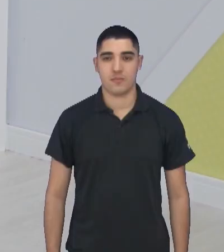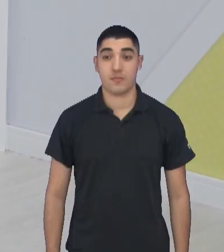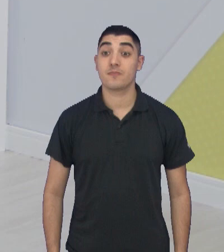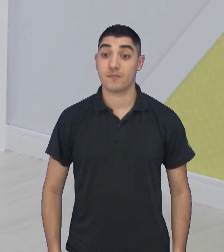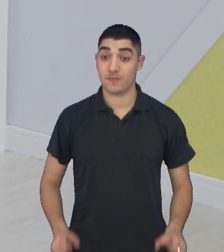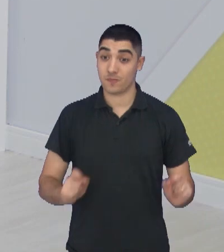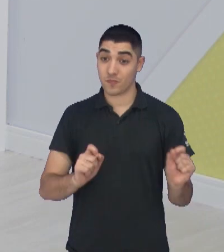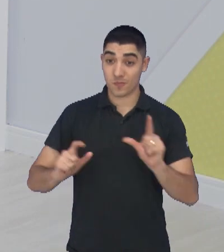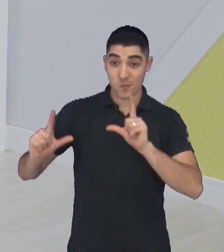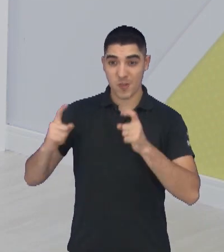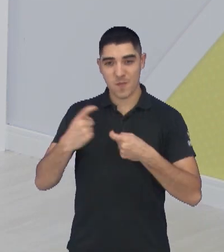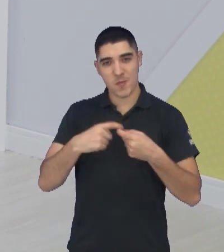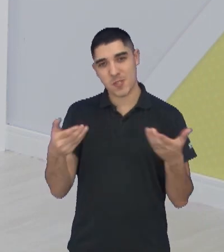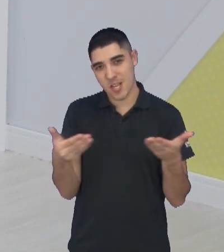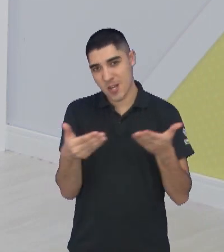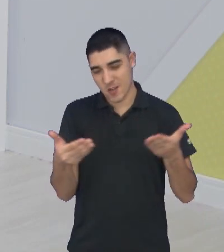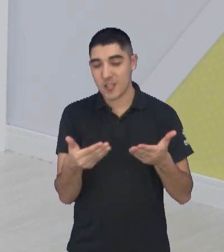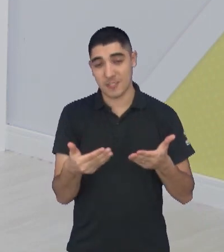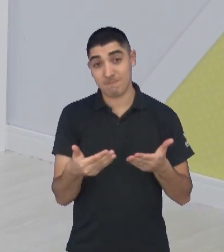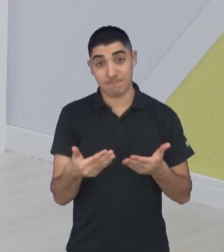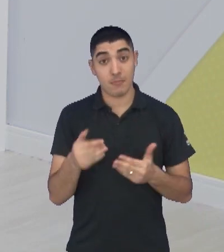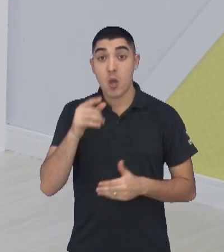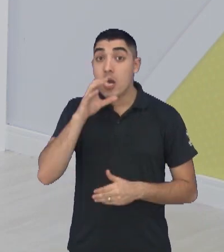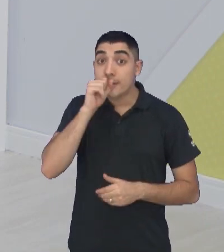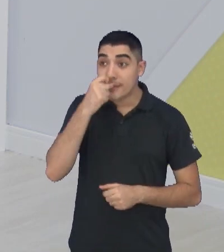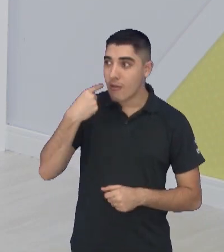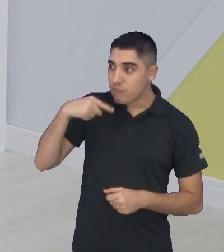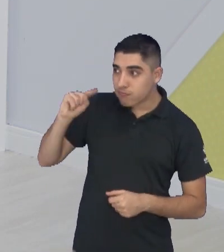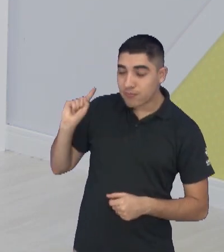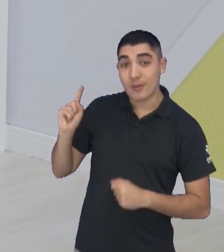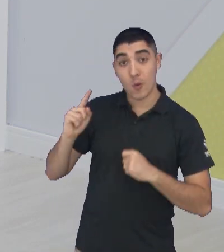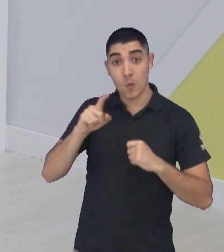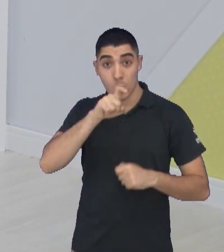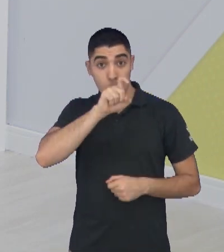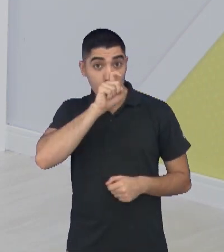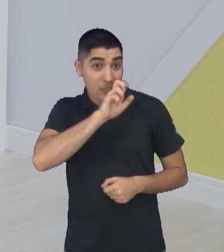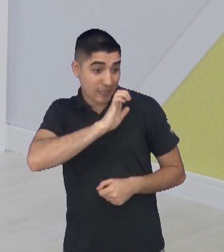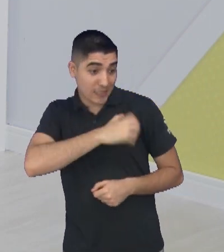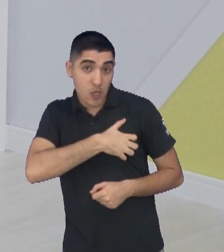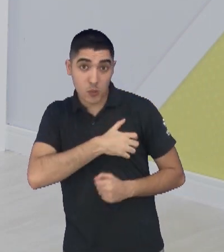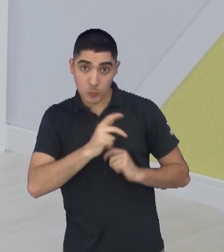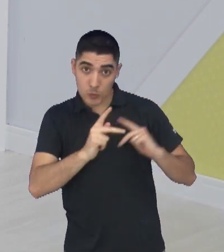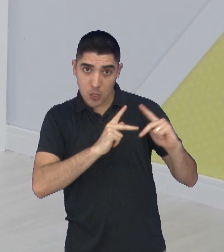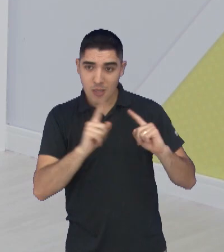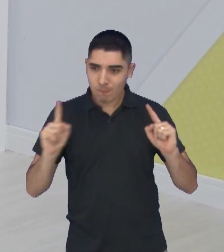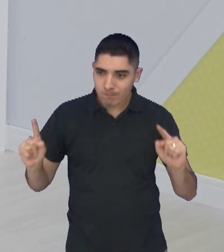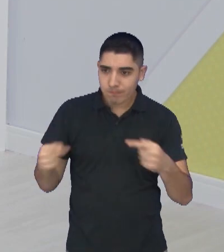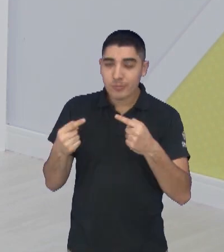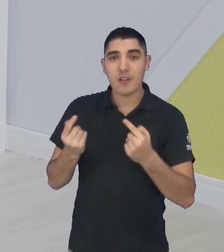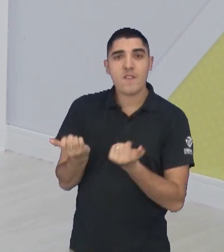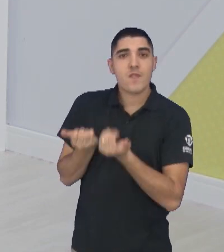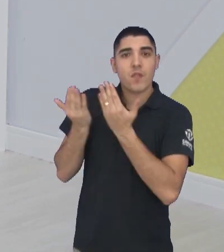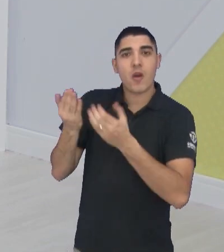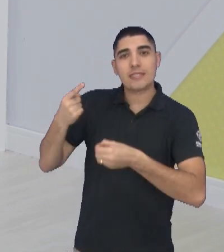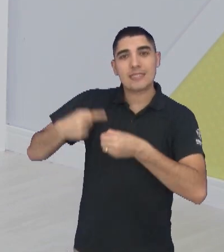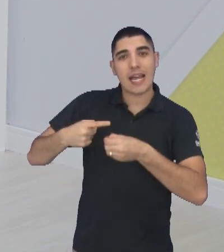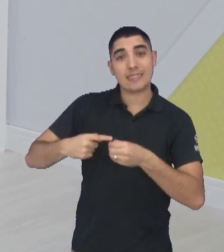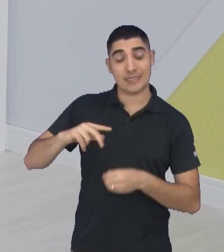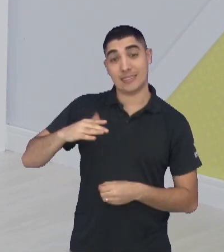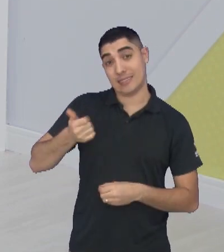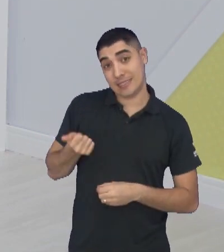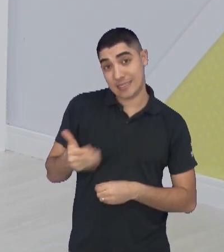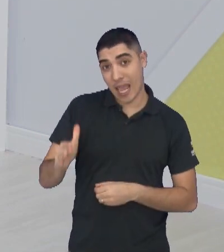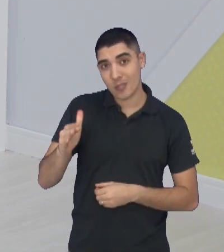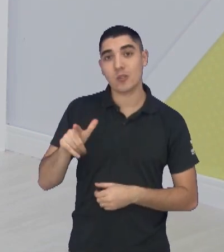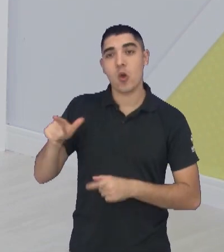Muito bem, estamos de volta com Hora do Esporte. No sábado, São José foi até Santos para a primeira partida da grande final